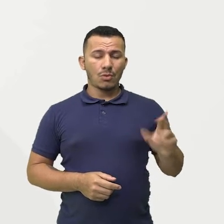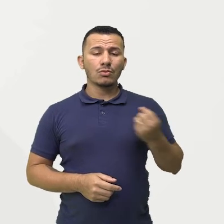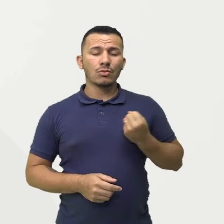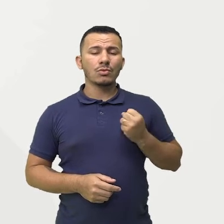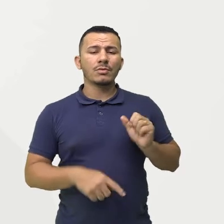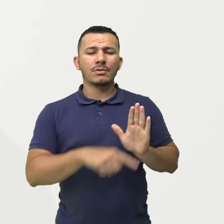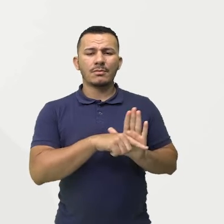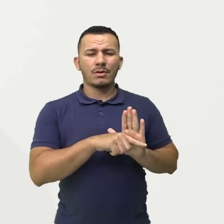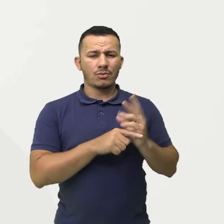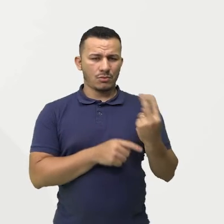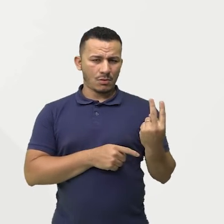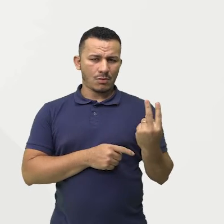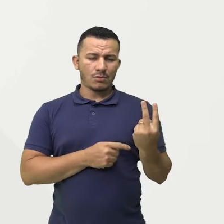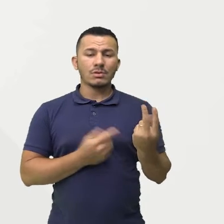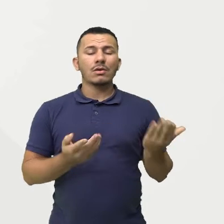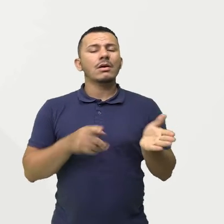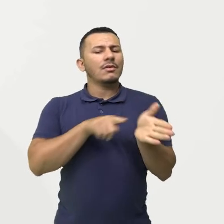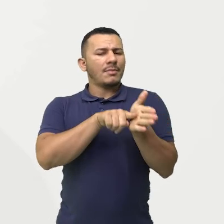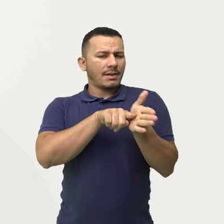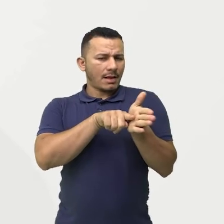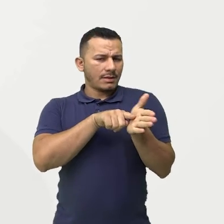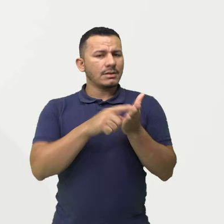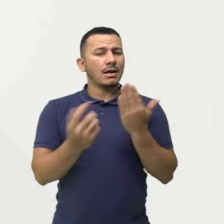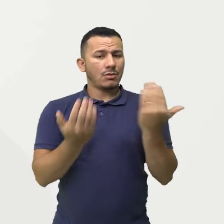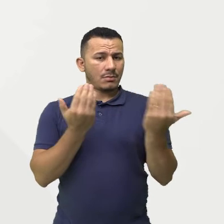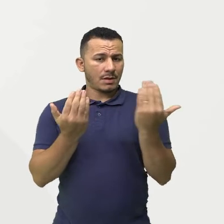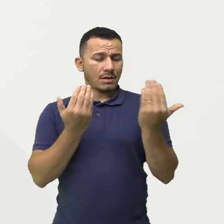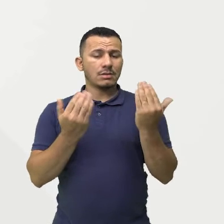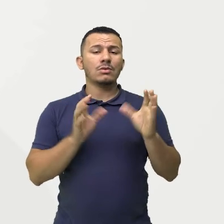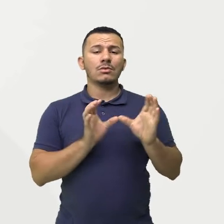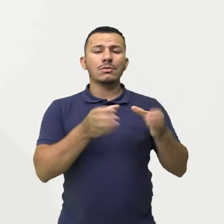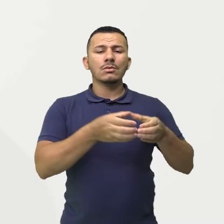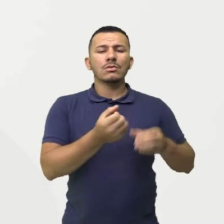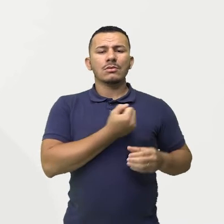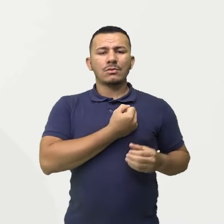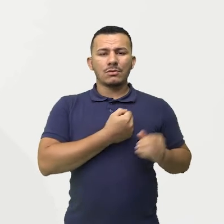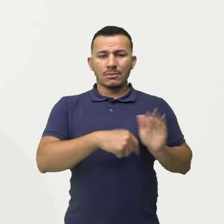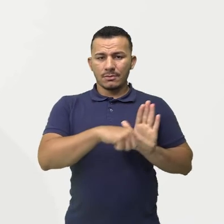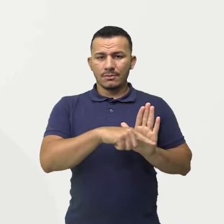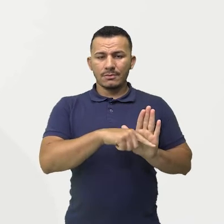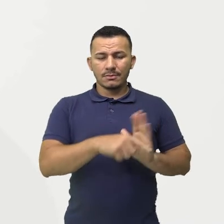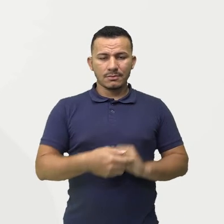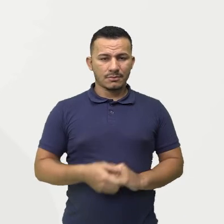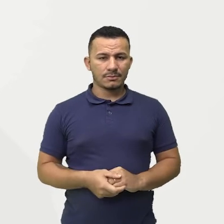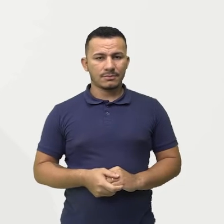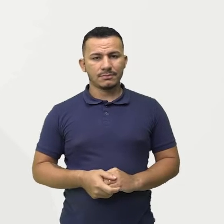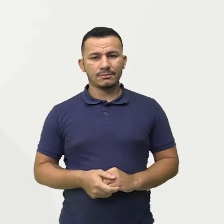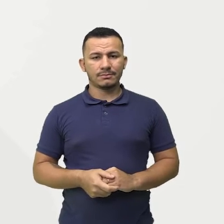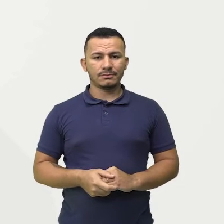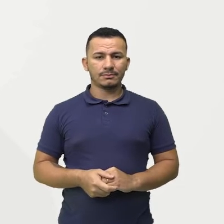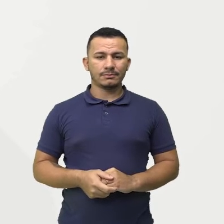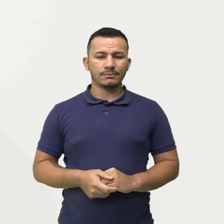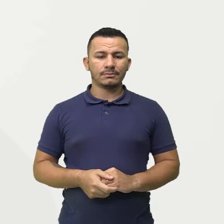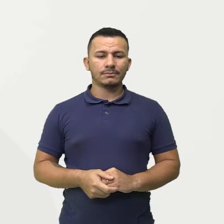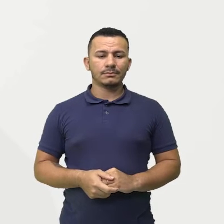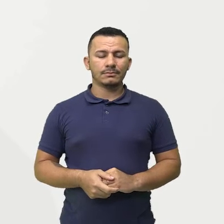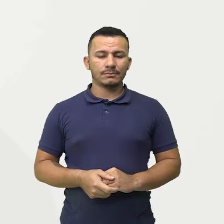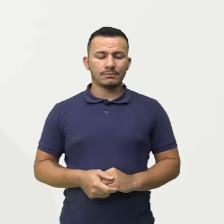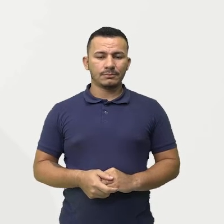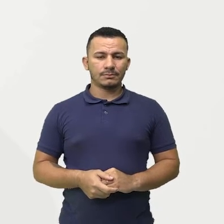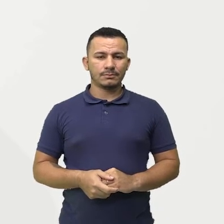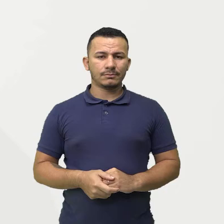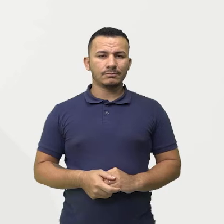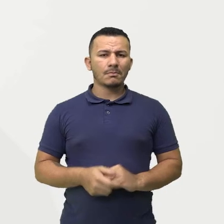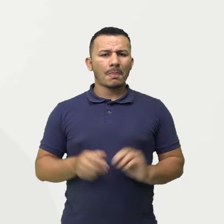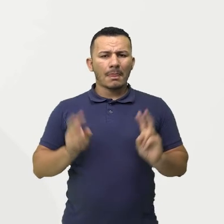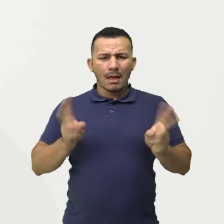fazer uma análise em relação aos números negativos, ok? Então, tá aqui. A ideia